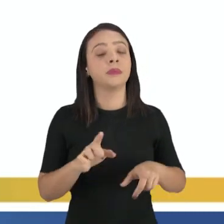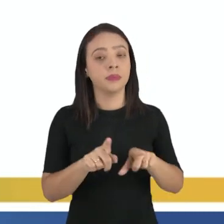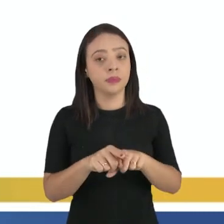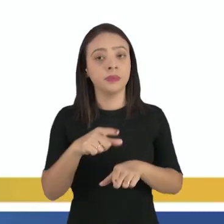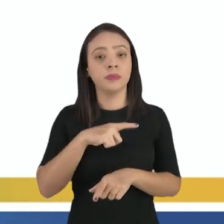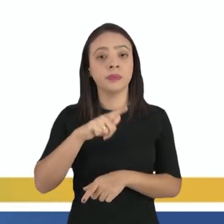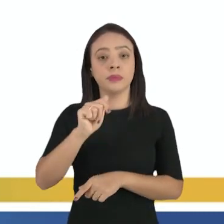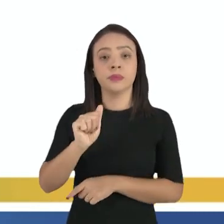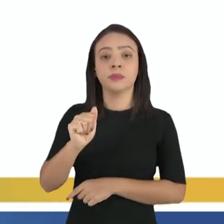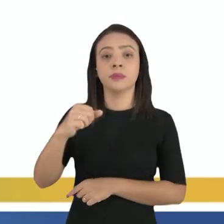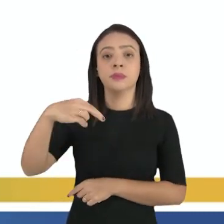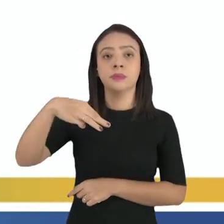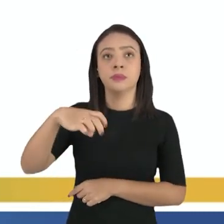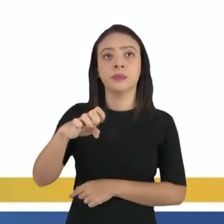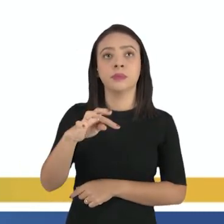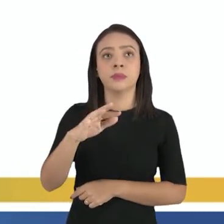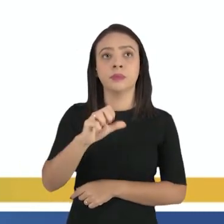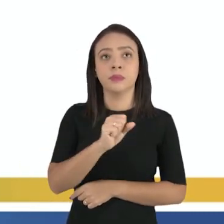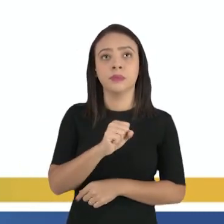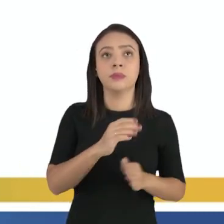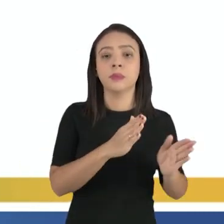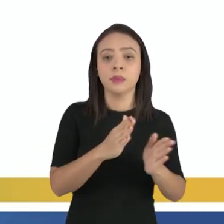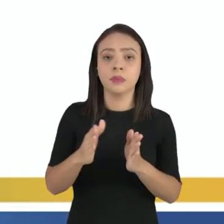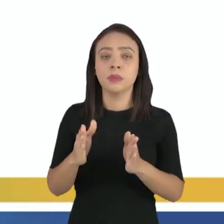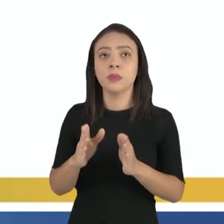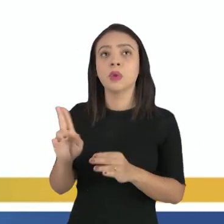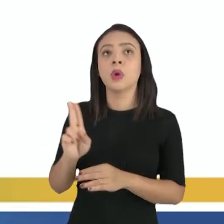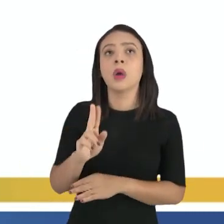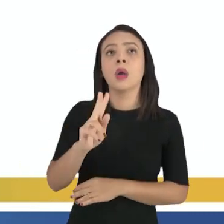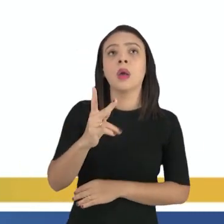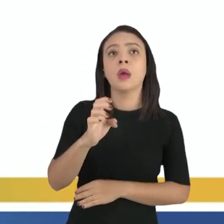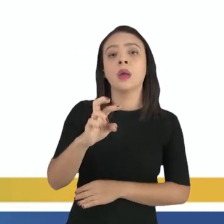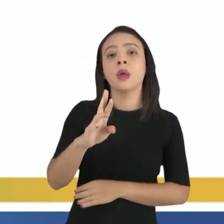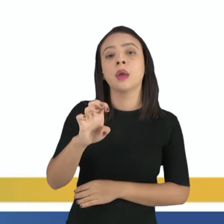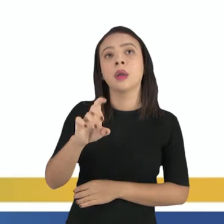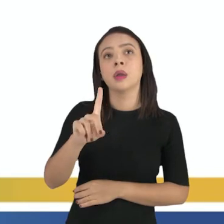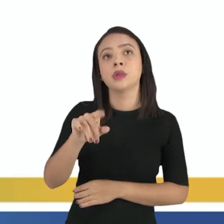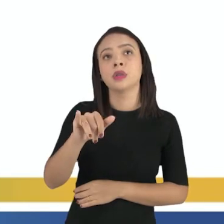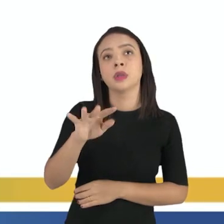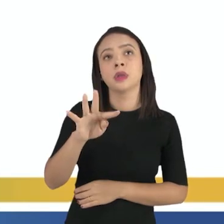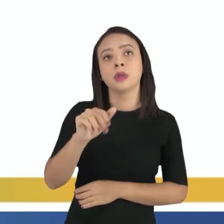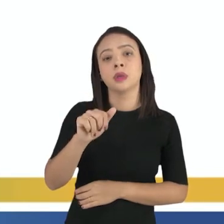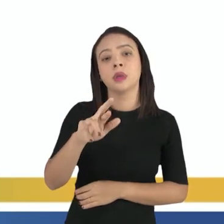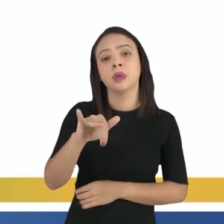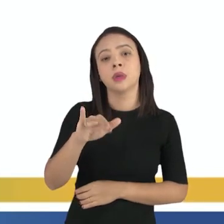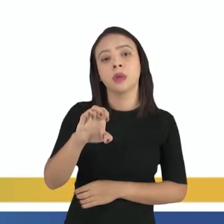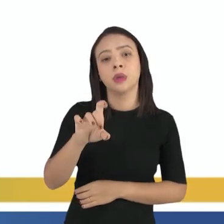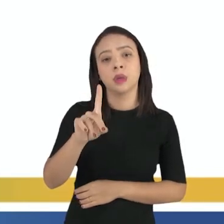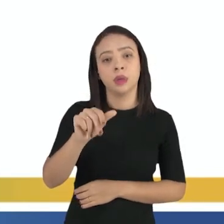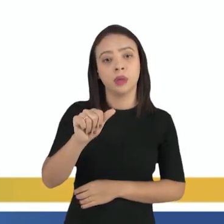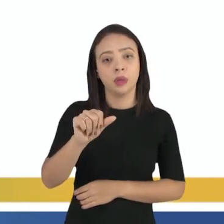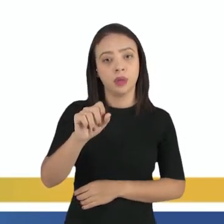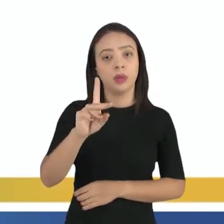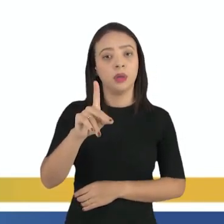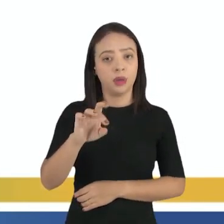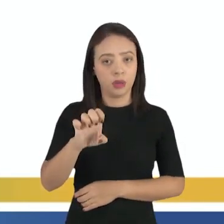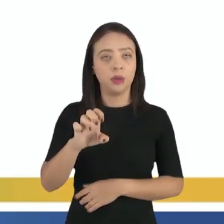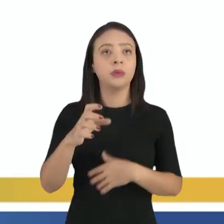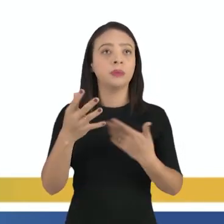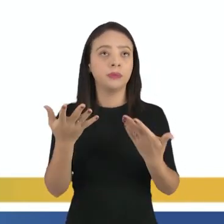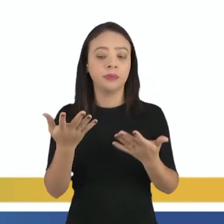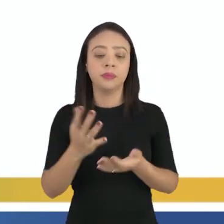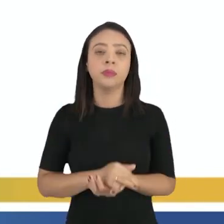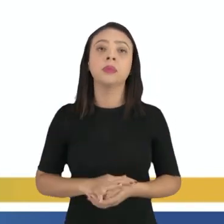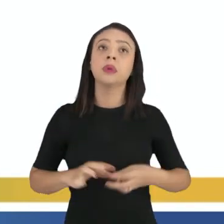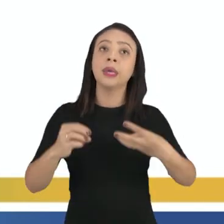Existe nos gametas um processo que nós chamamos de hereditariedade. Ele serve para esse processo de hereditariedade.